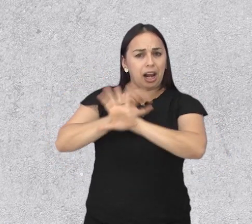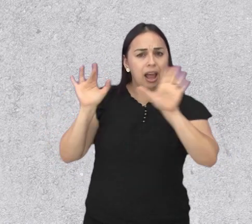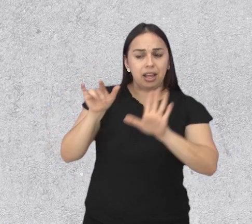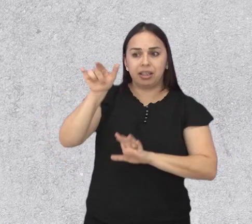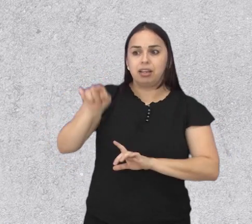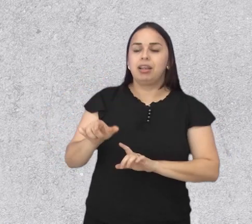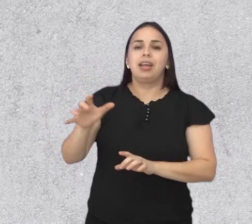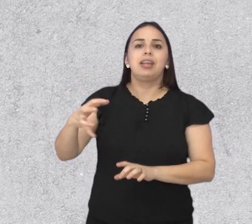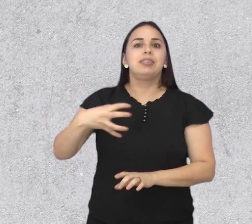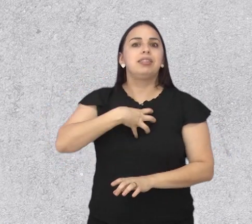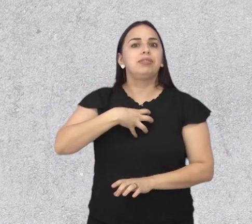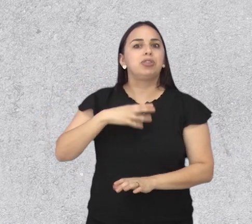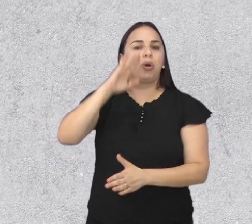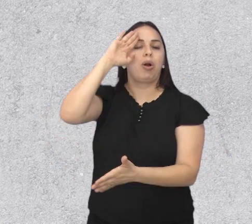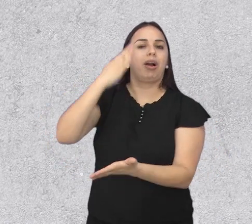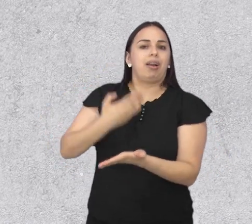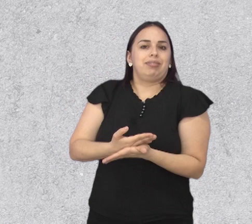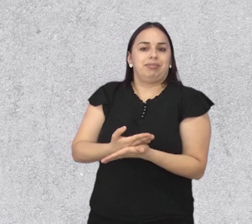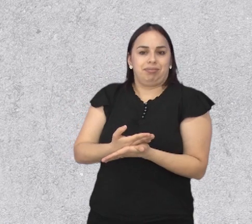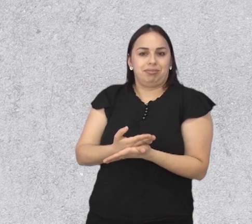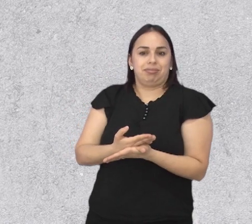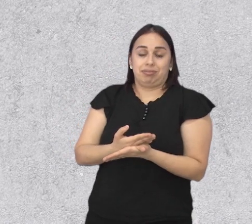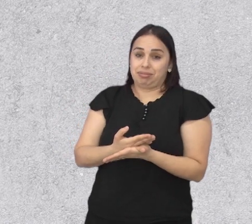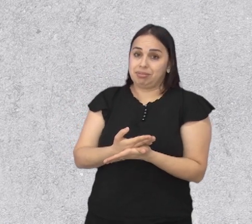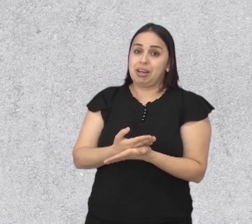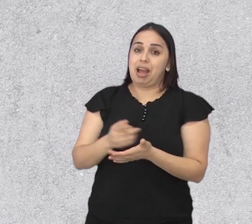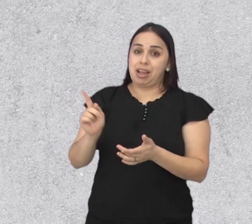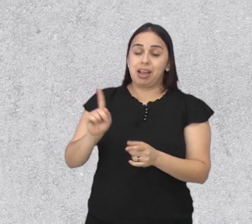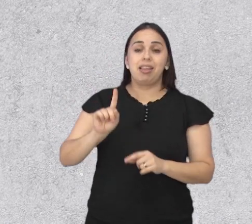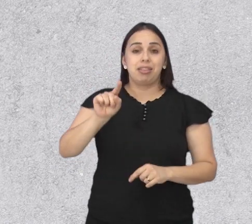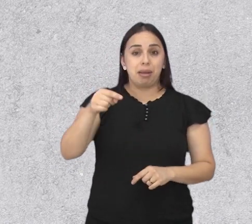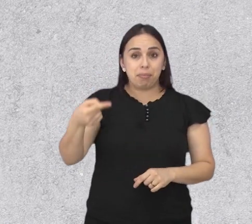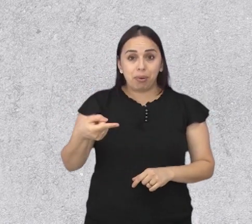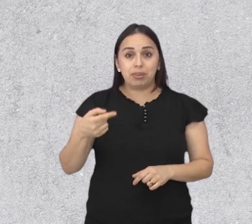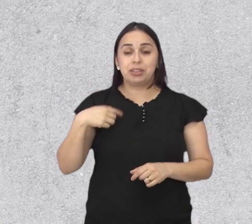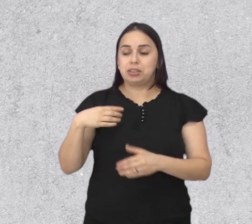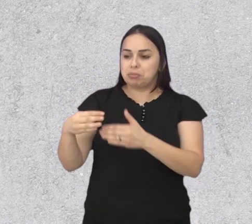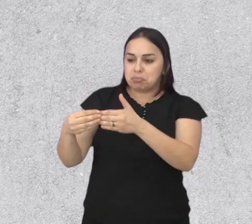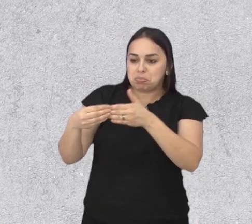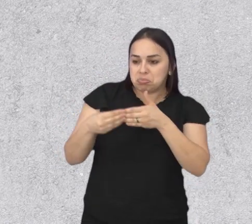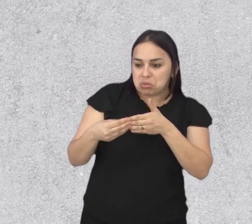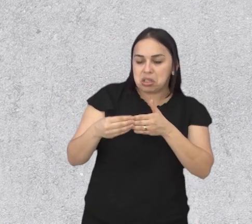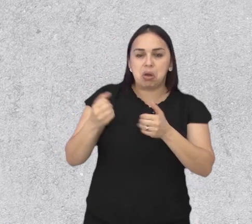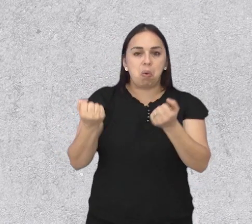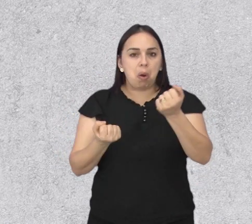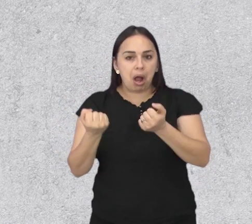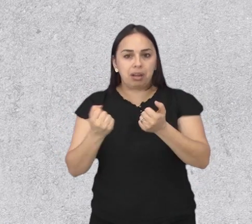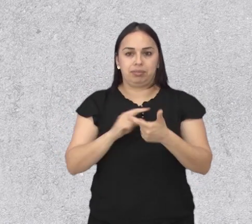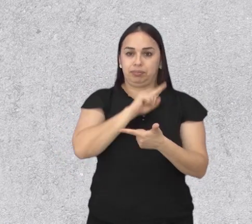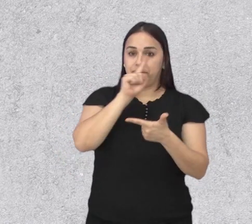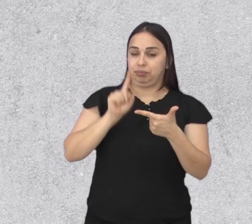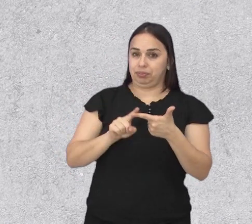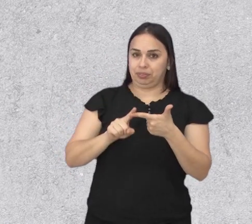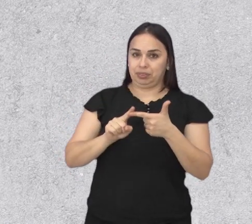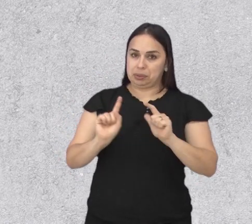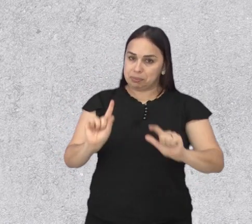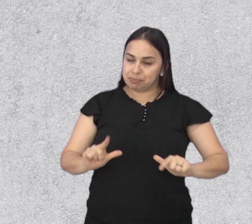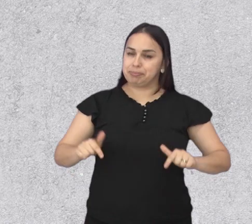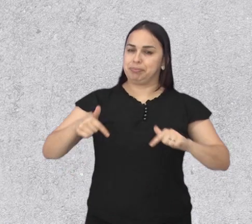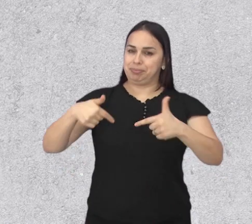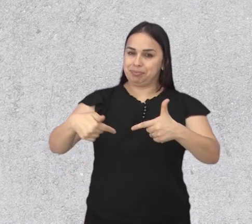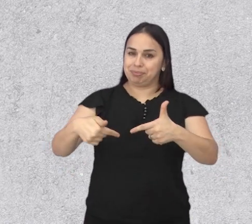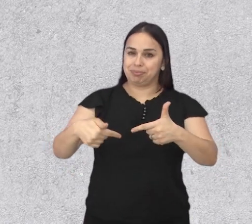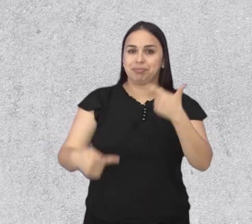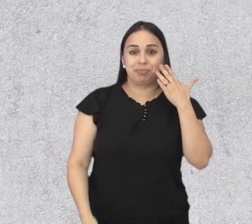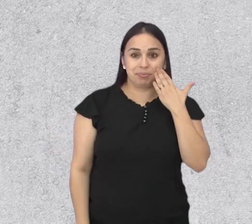chave para que eles se sintam confiantes com o seu trabalho, podendo assim deixar o veículo aos seus cuidados. 2. Desenvolva